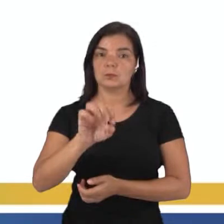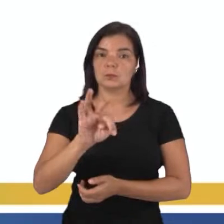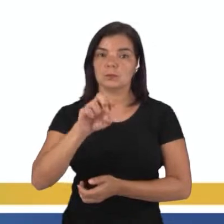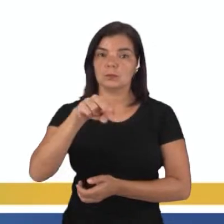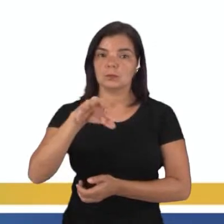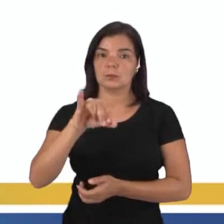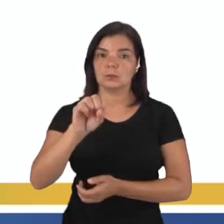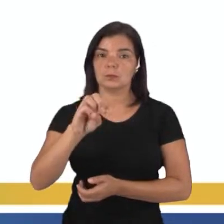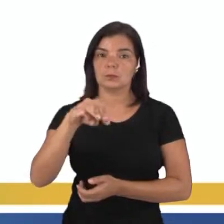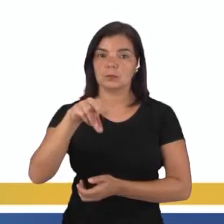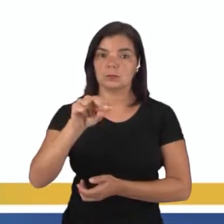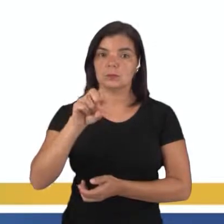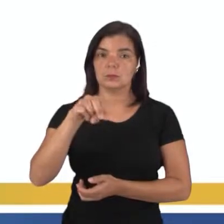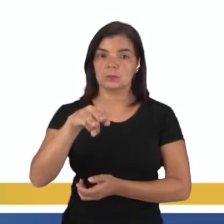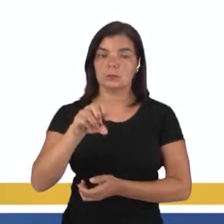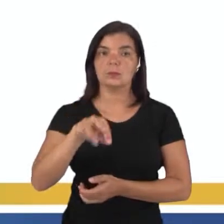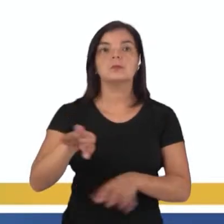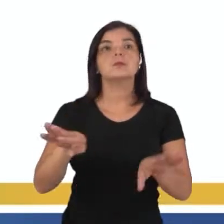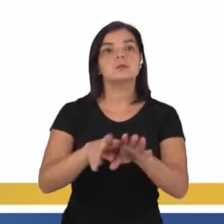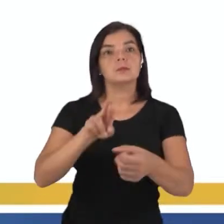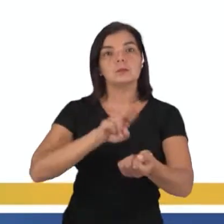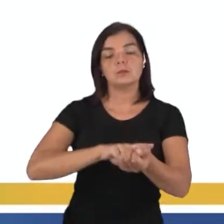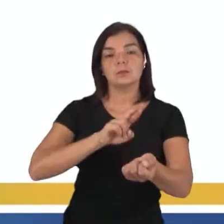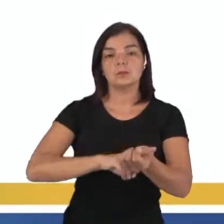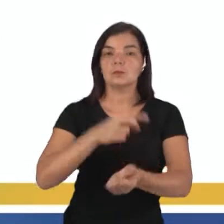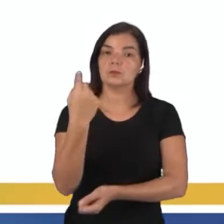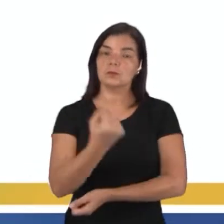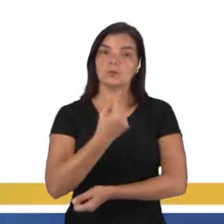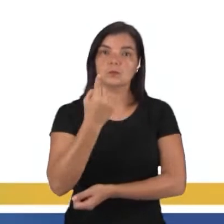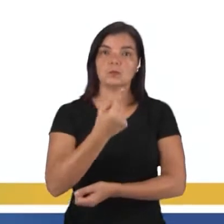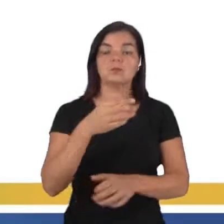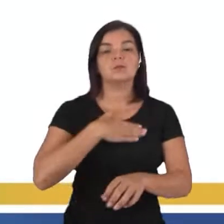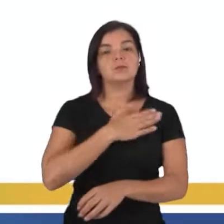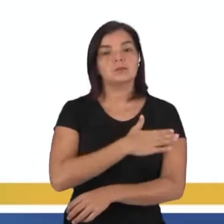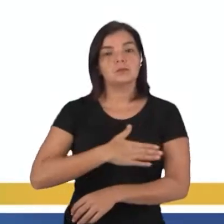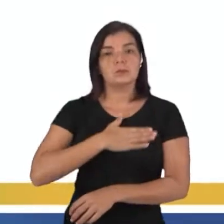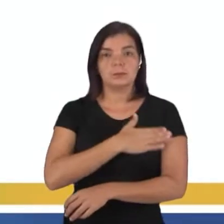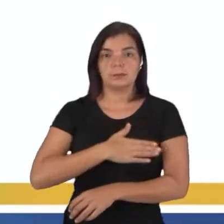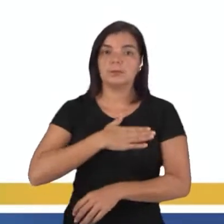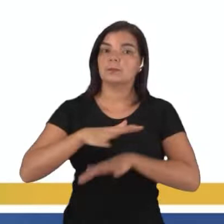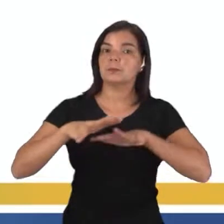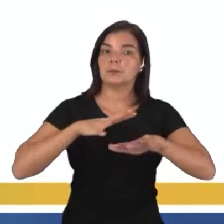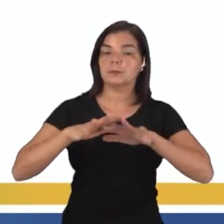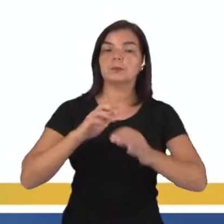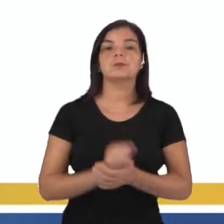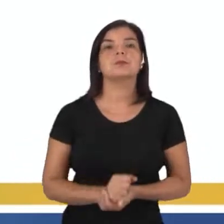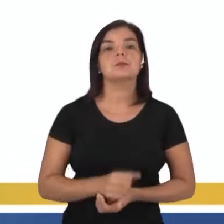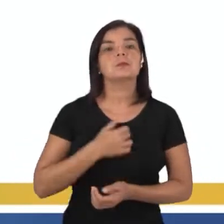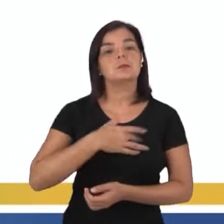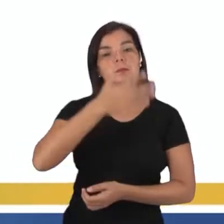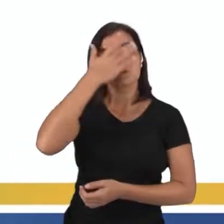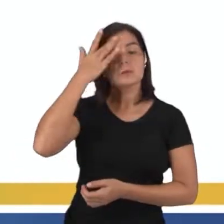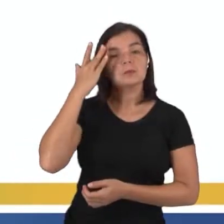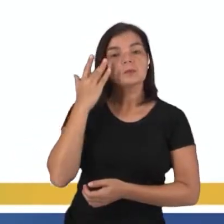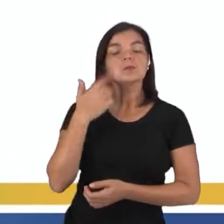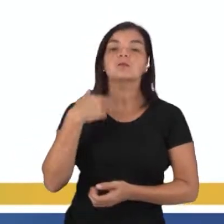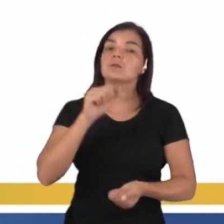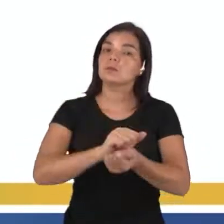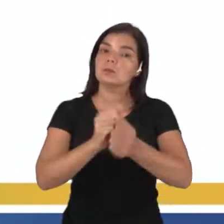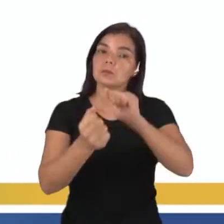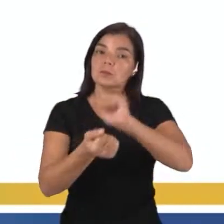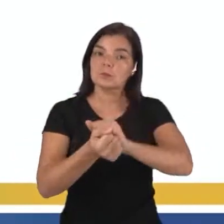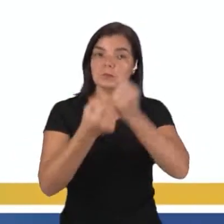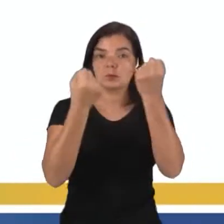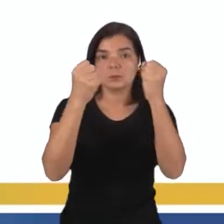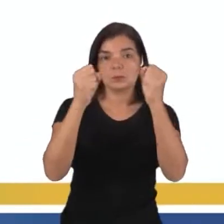relaxamento, respeito ao ritmo individual e o prazer no movimento, né? Muitas pessoas que não se adaptam